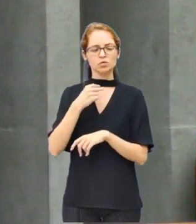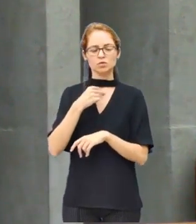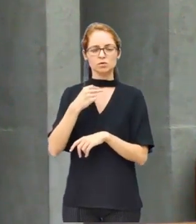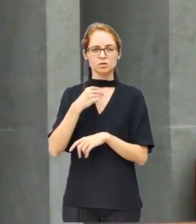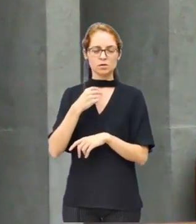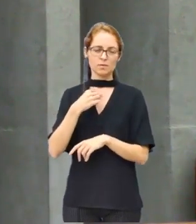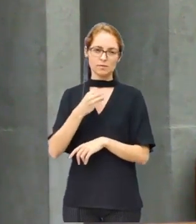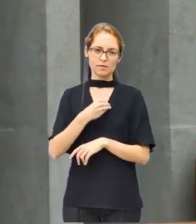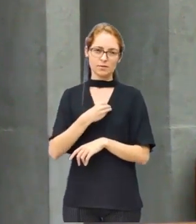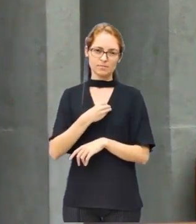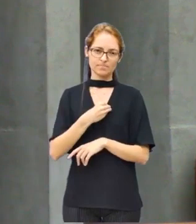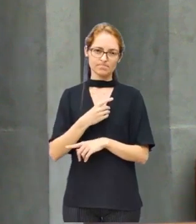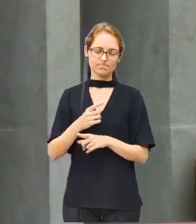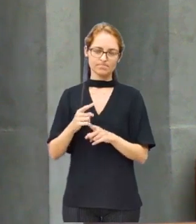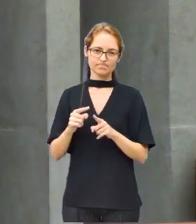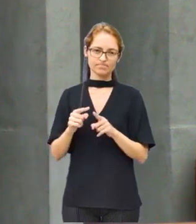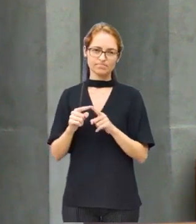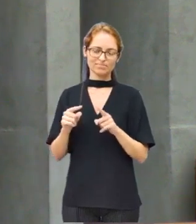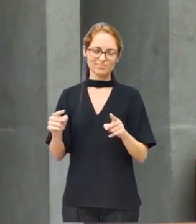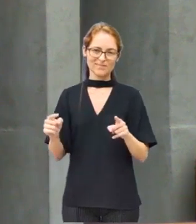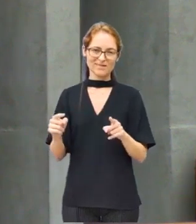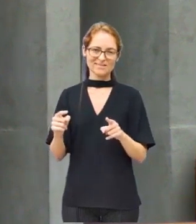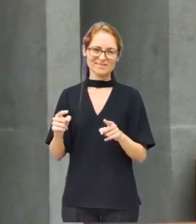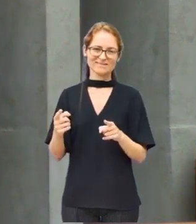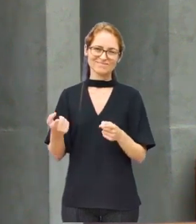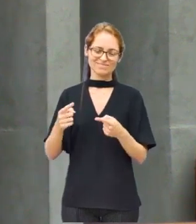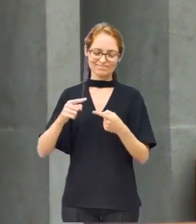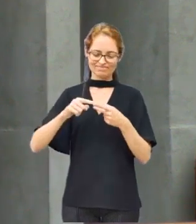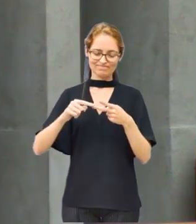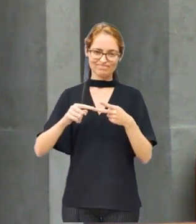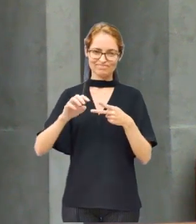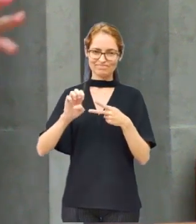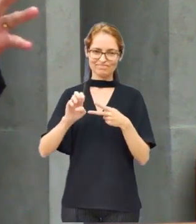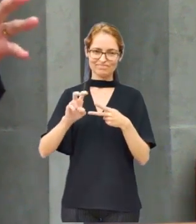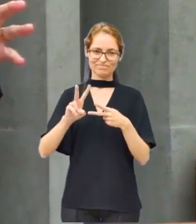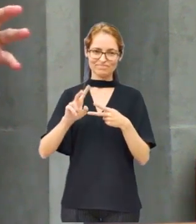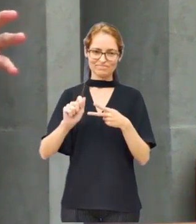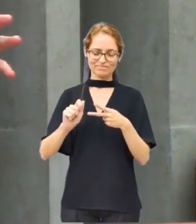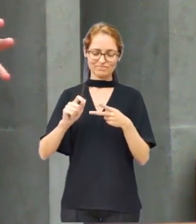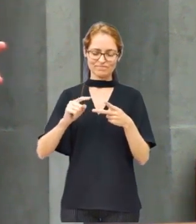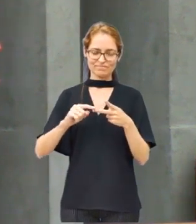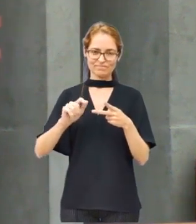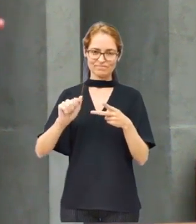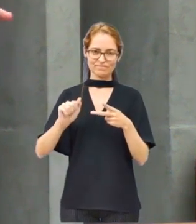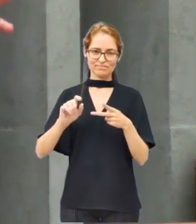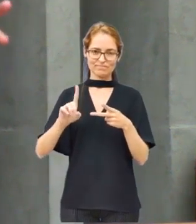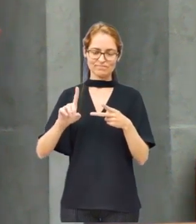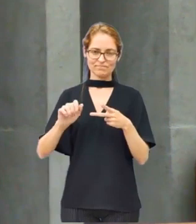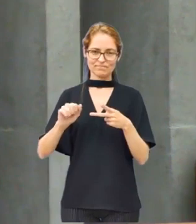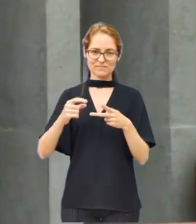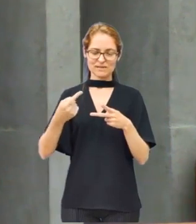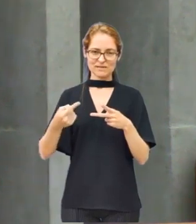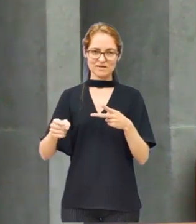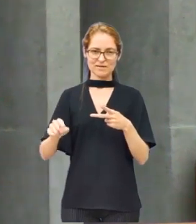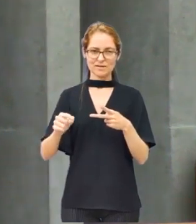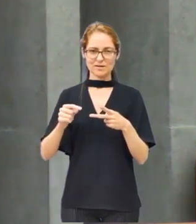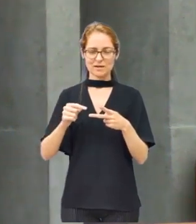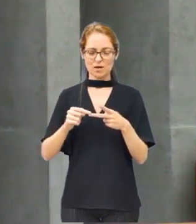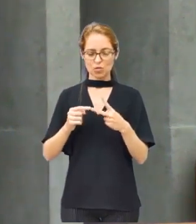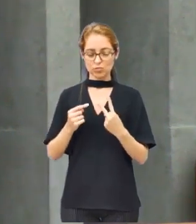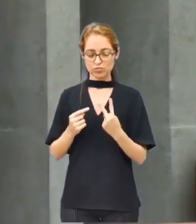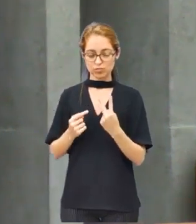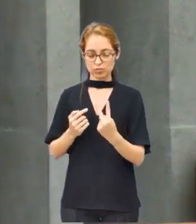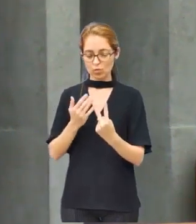uma desobediência, comendo aquele fruto que Deus havia proibido, agora o pecado entra e a morte